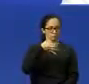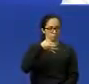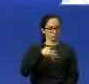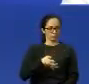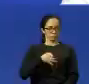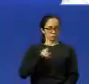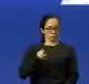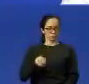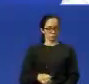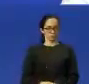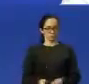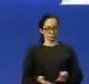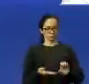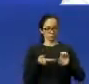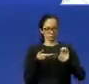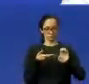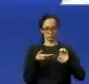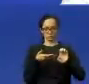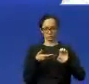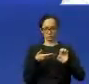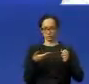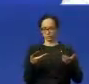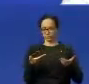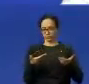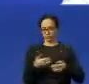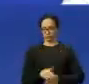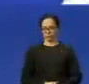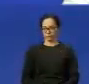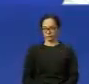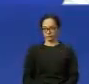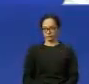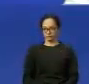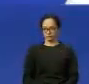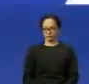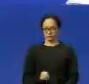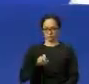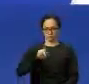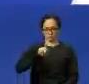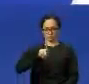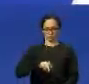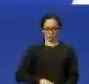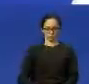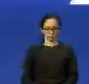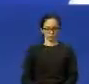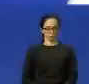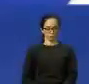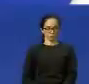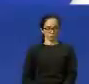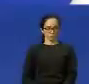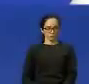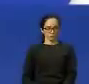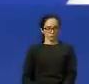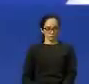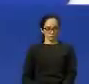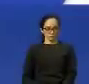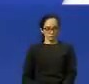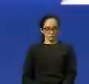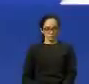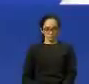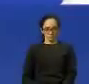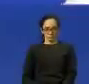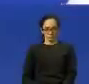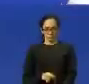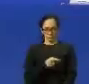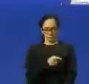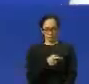é a alternativa E, o modelo 5 de senha. Então, questão 177, resposta E. Na